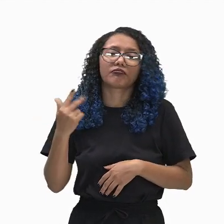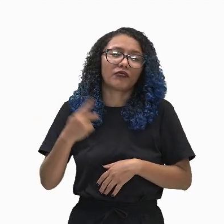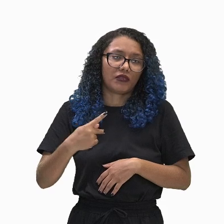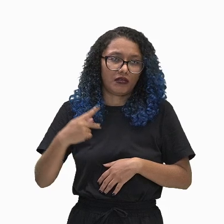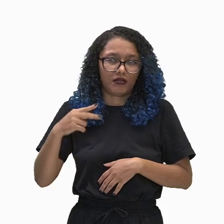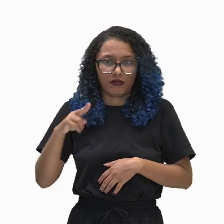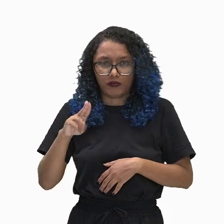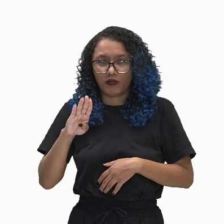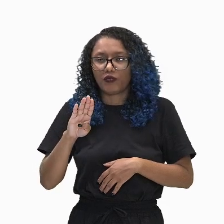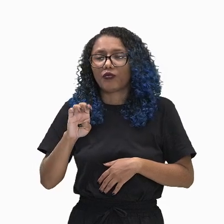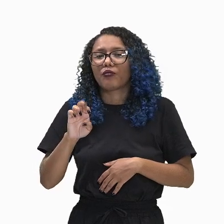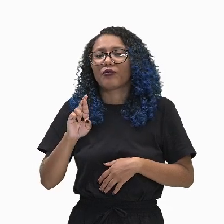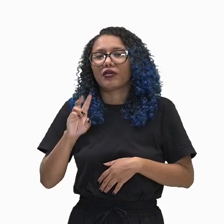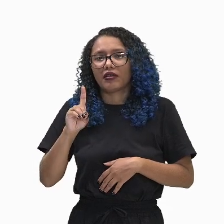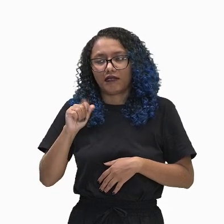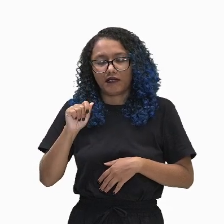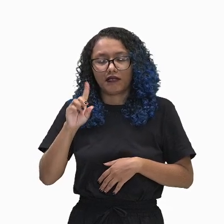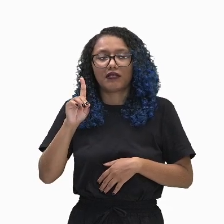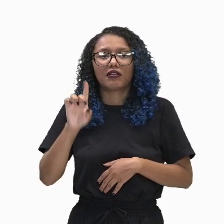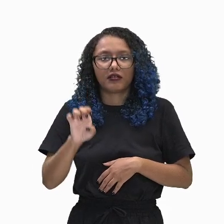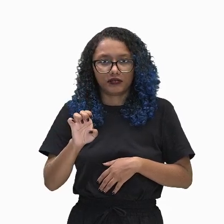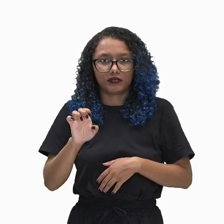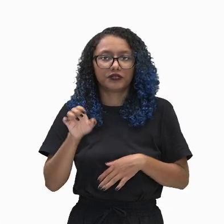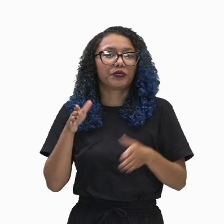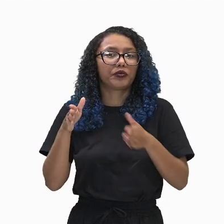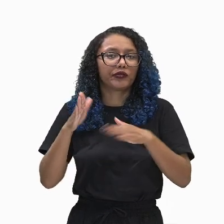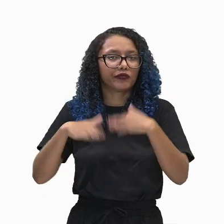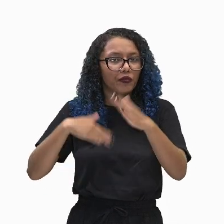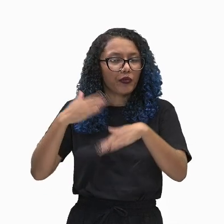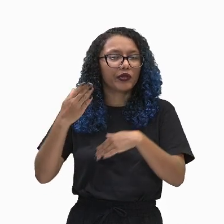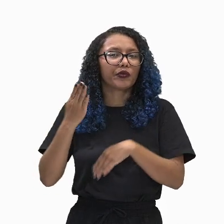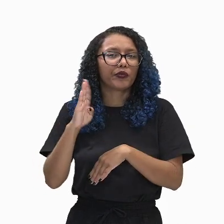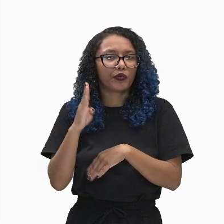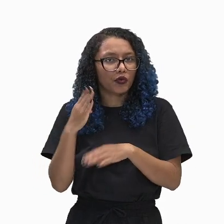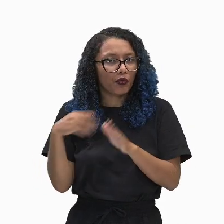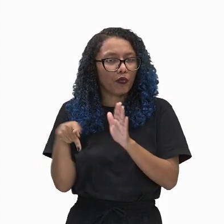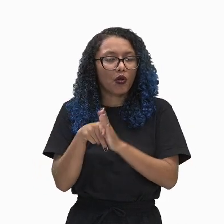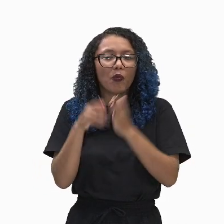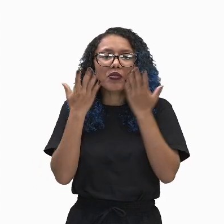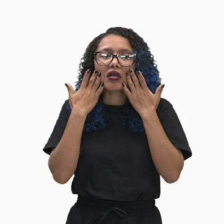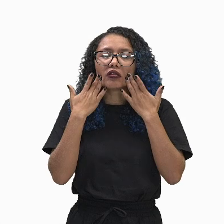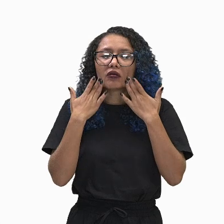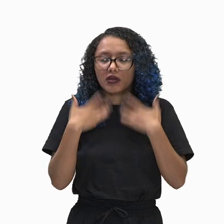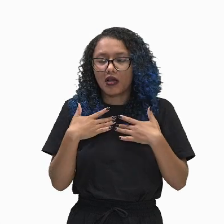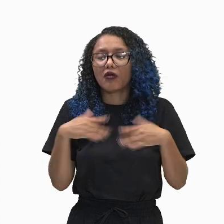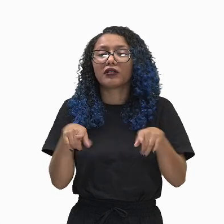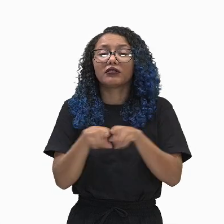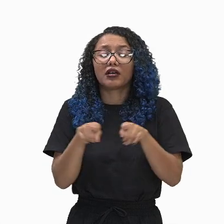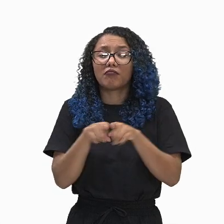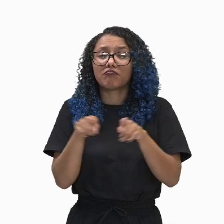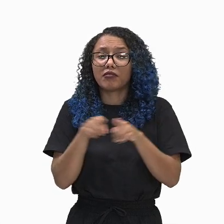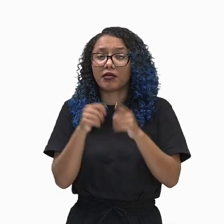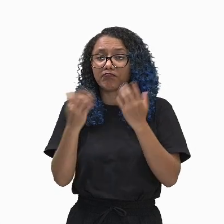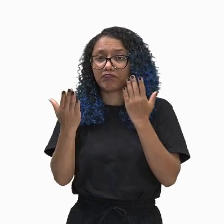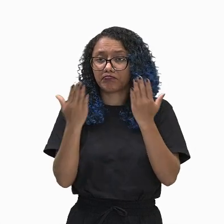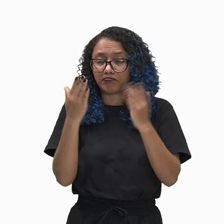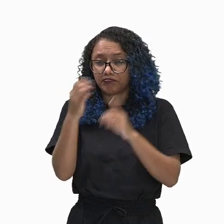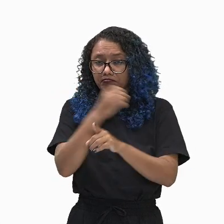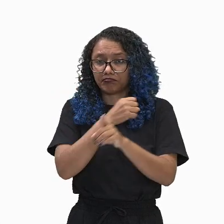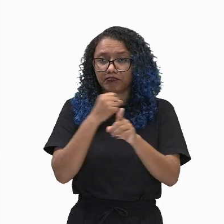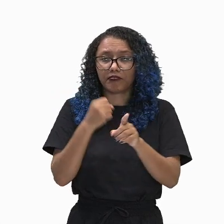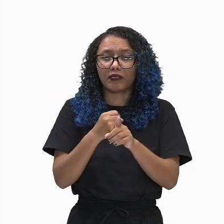é um período de desenvolvimento biológico e psicossocial que marca a transição